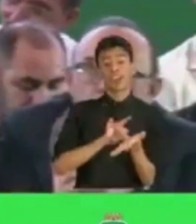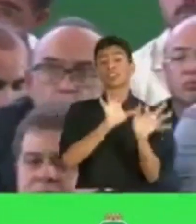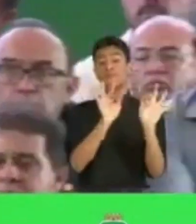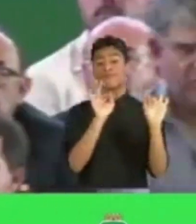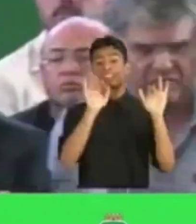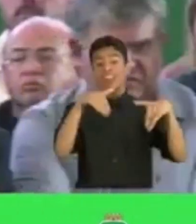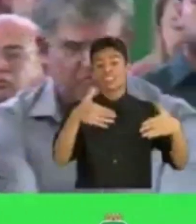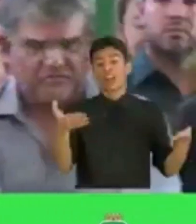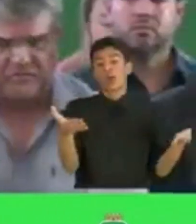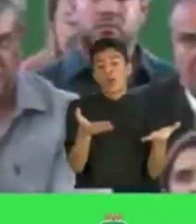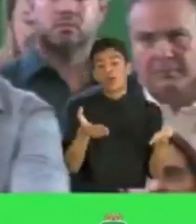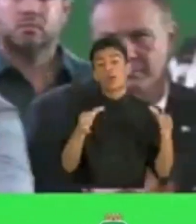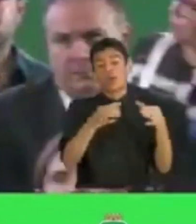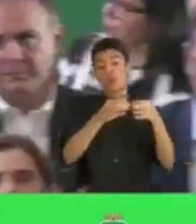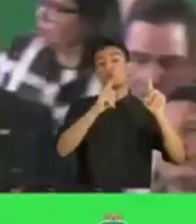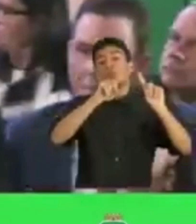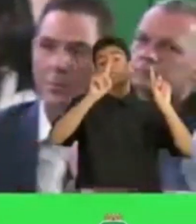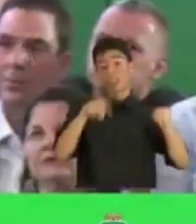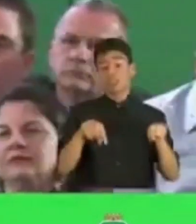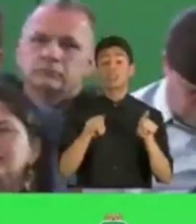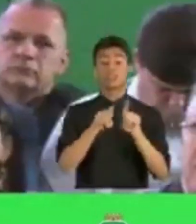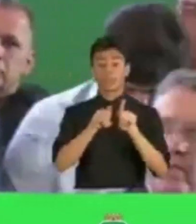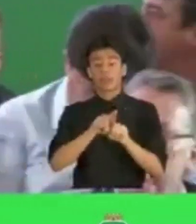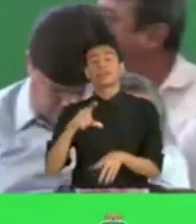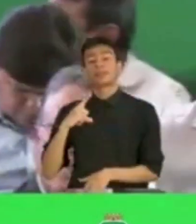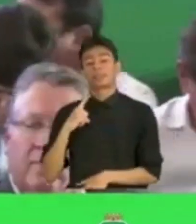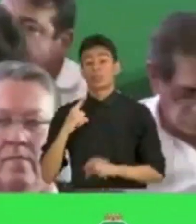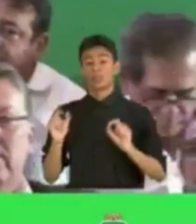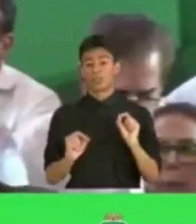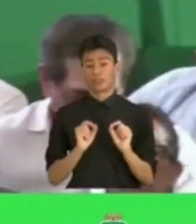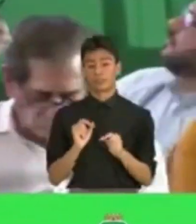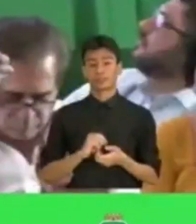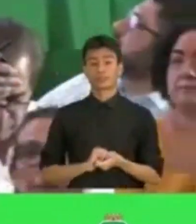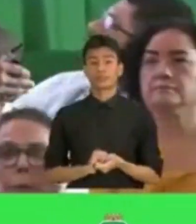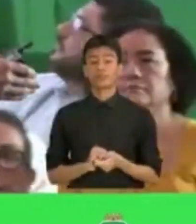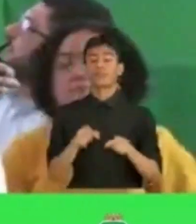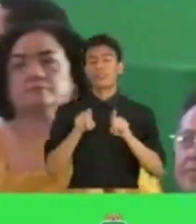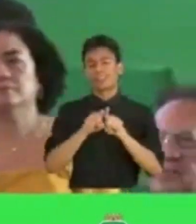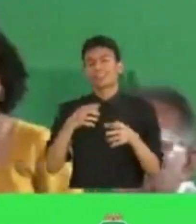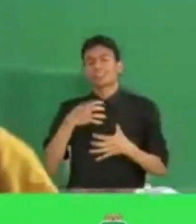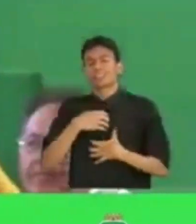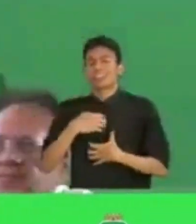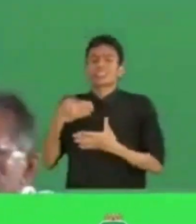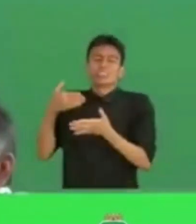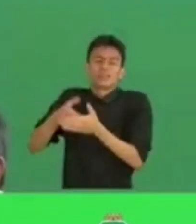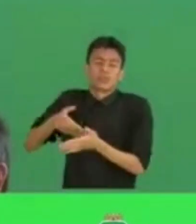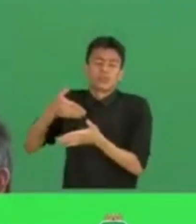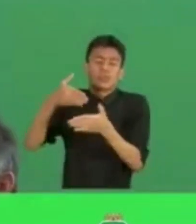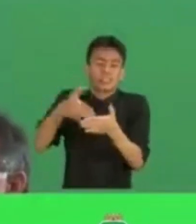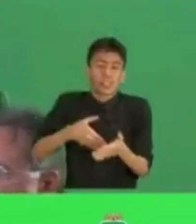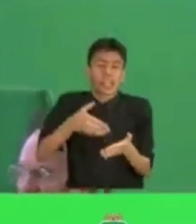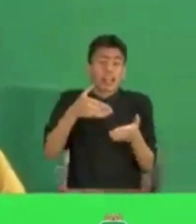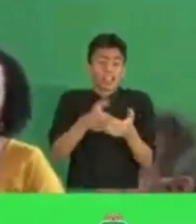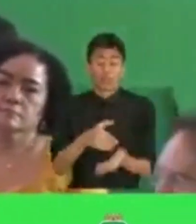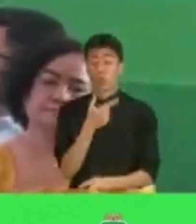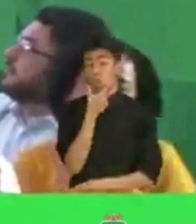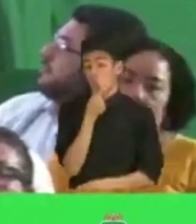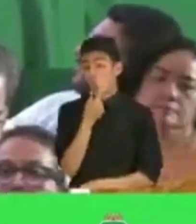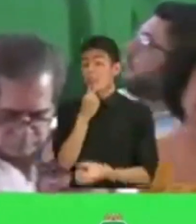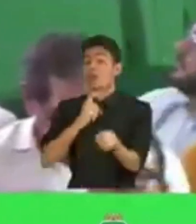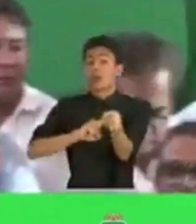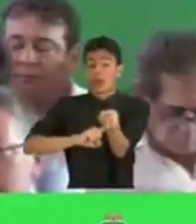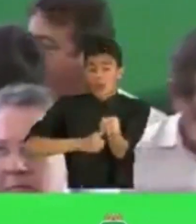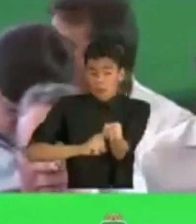aquele município, que mesmo com atualização e tenha dificuldade para terminar, o governador Eumano também